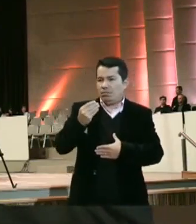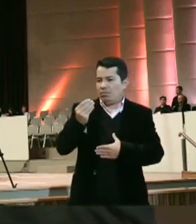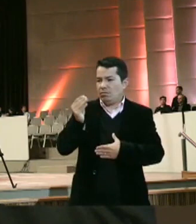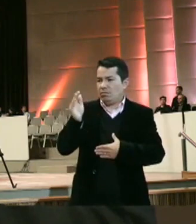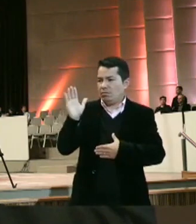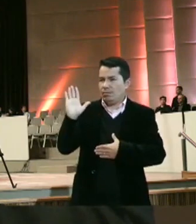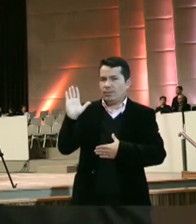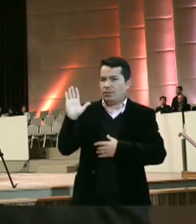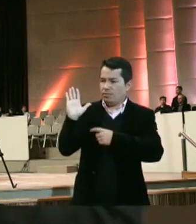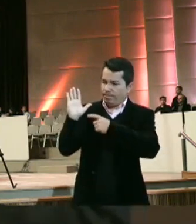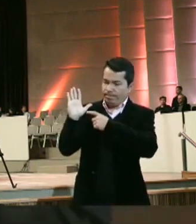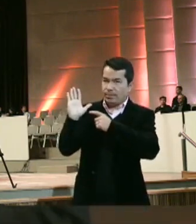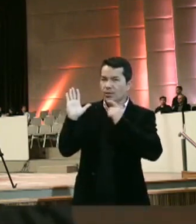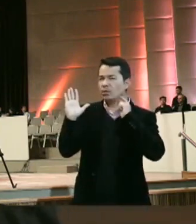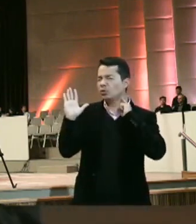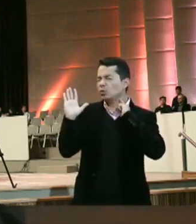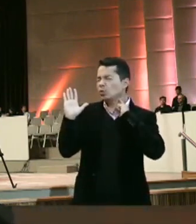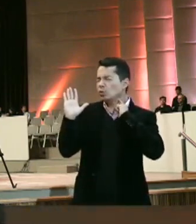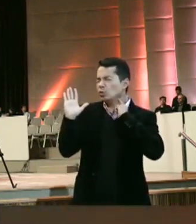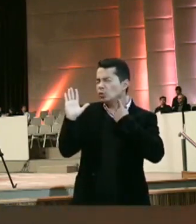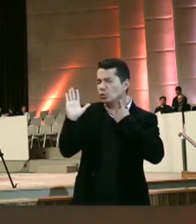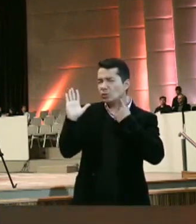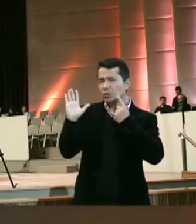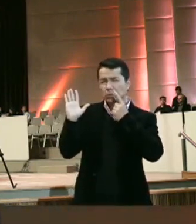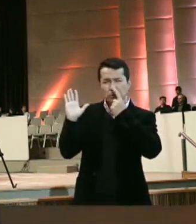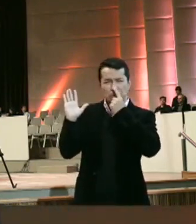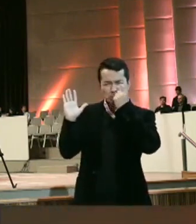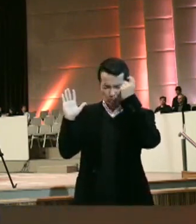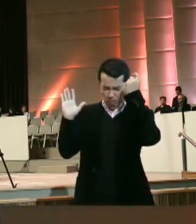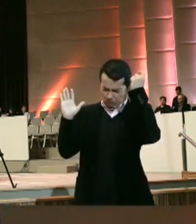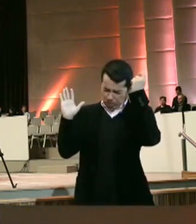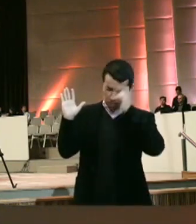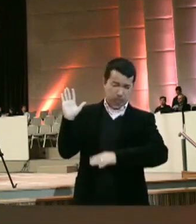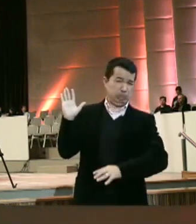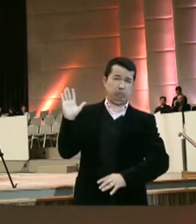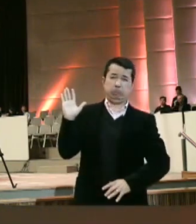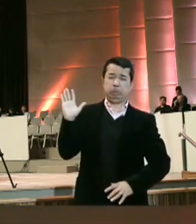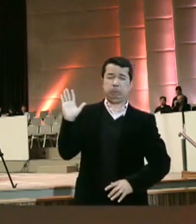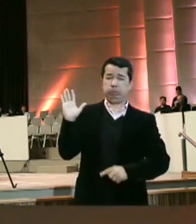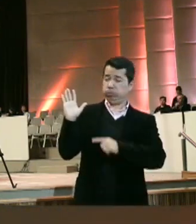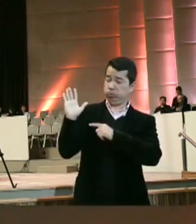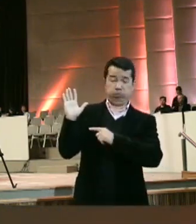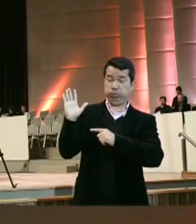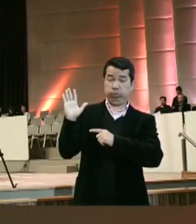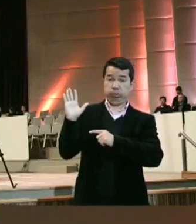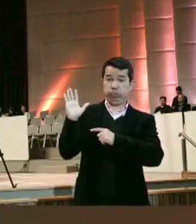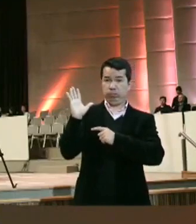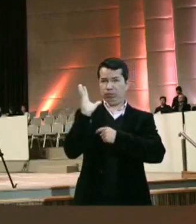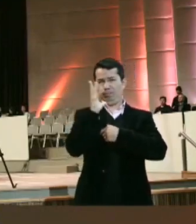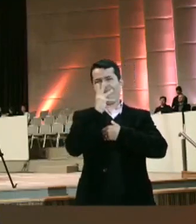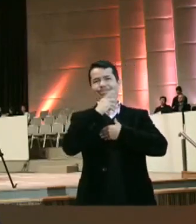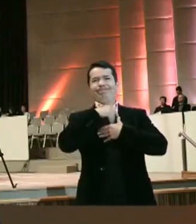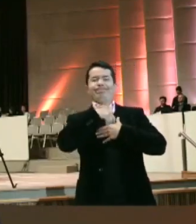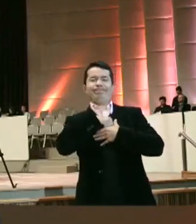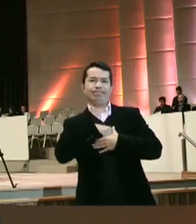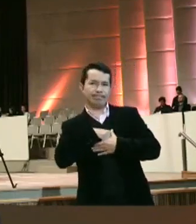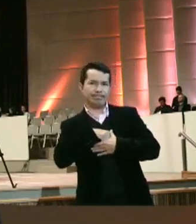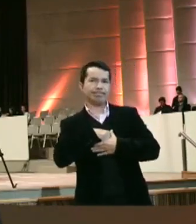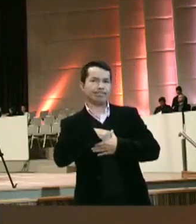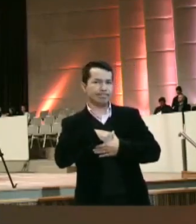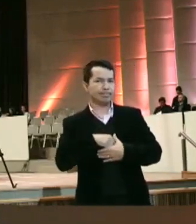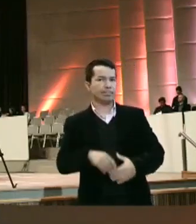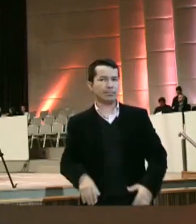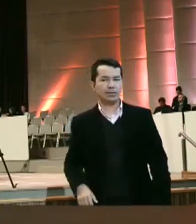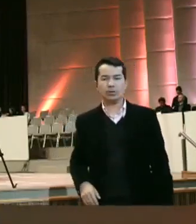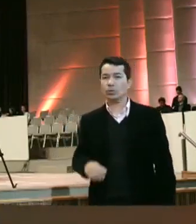sentimentos. E sabe o que é pior? É que quem só olha o lado de fora não busca ajuda